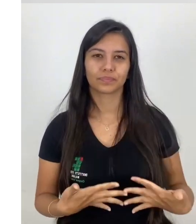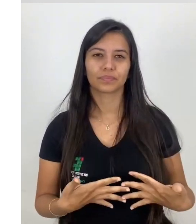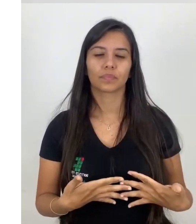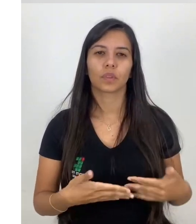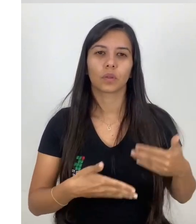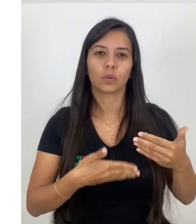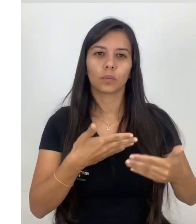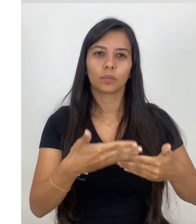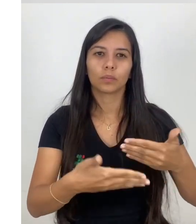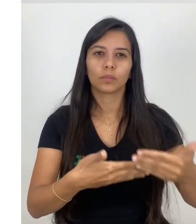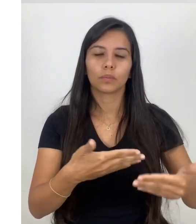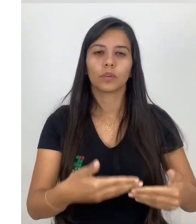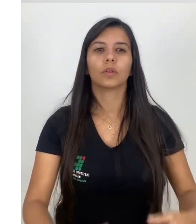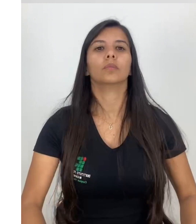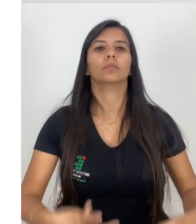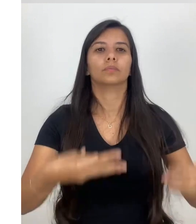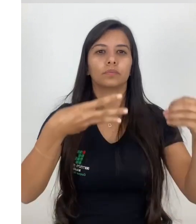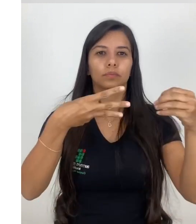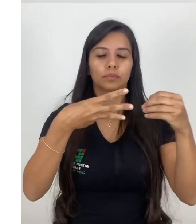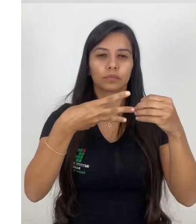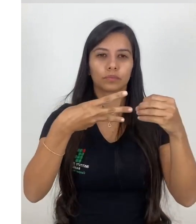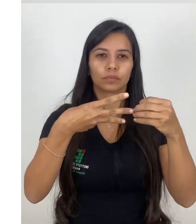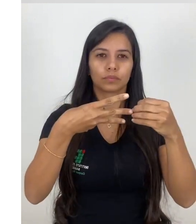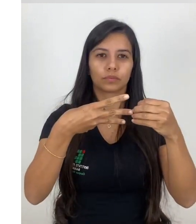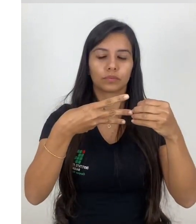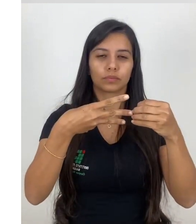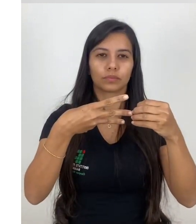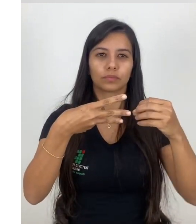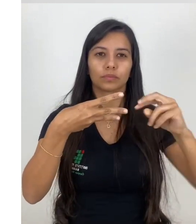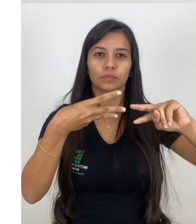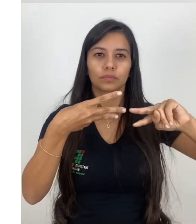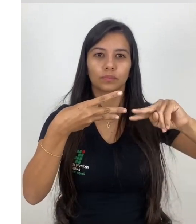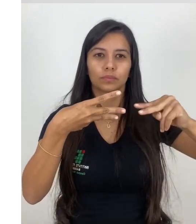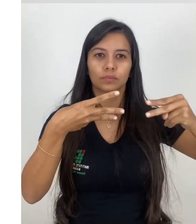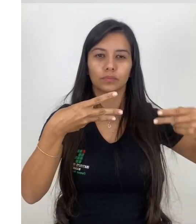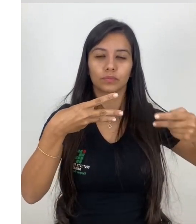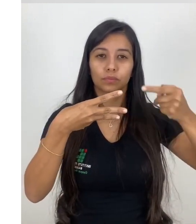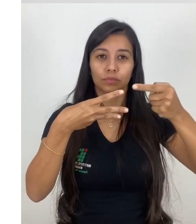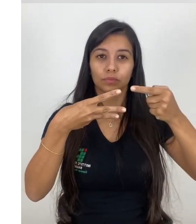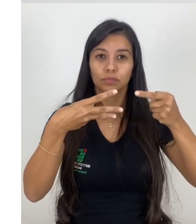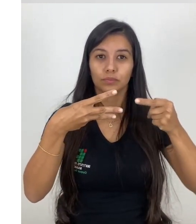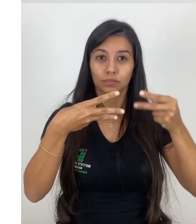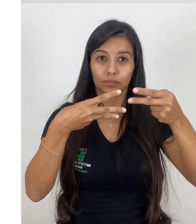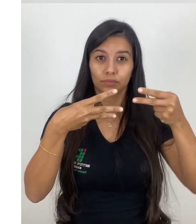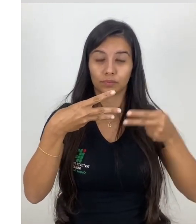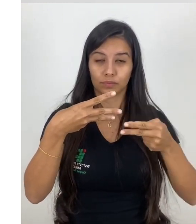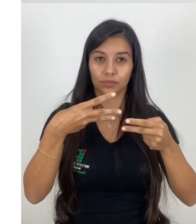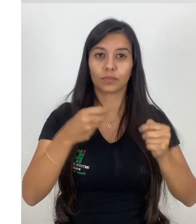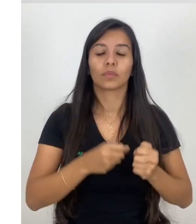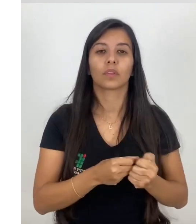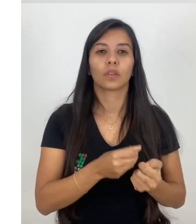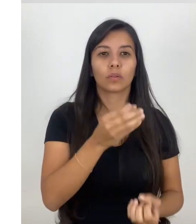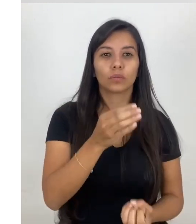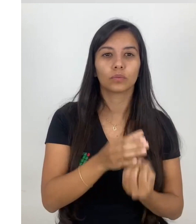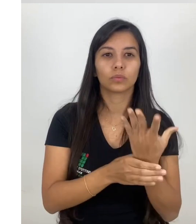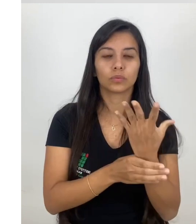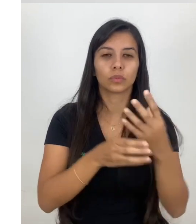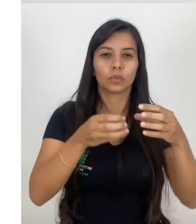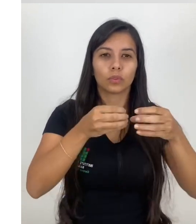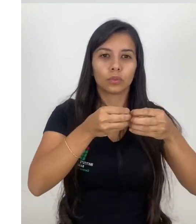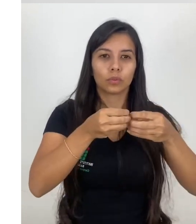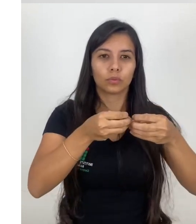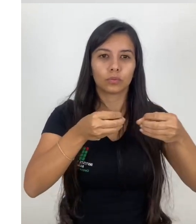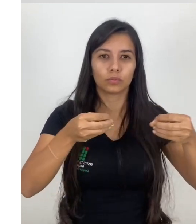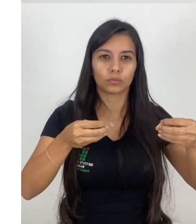célula diploide. Quando ela chegou no final da primeira fase da meiose, ela deu origem a duas células